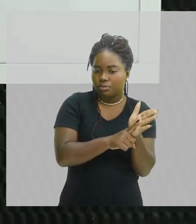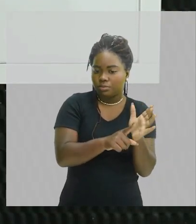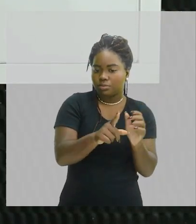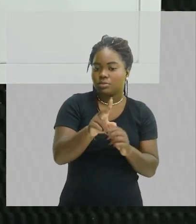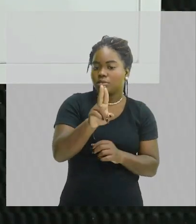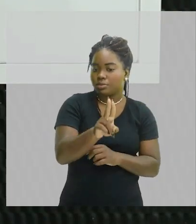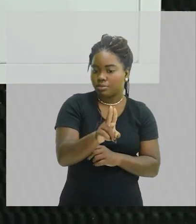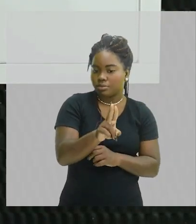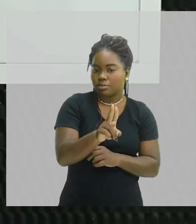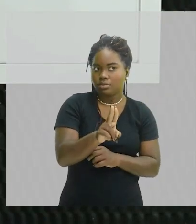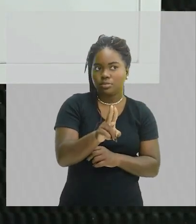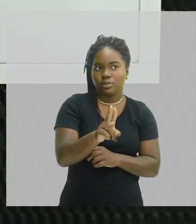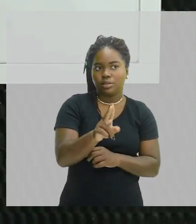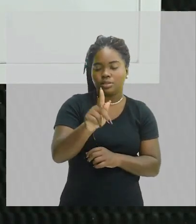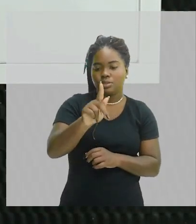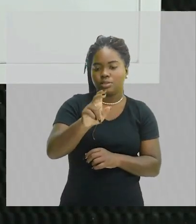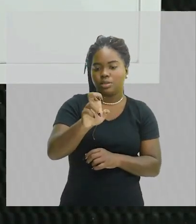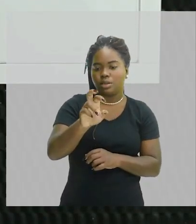gerador.